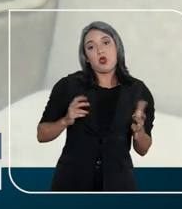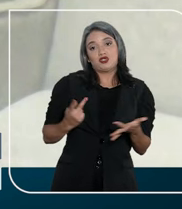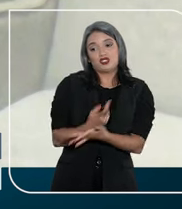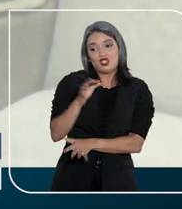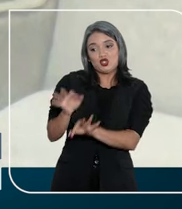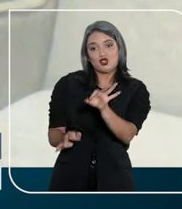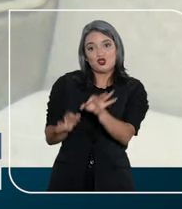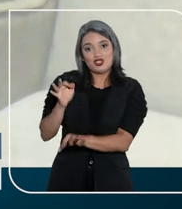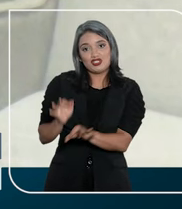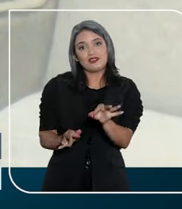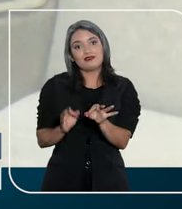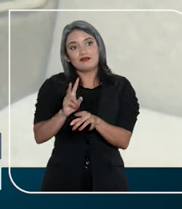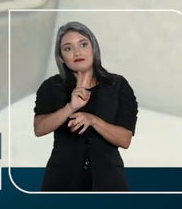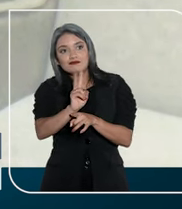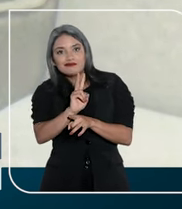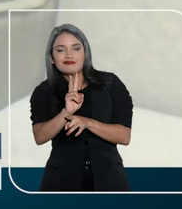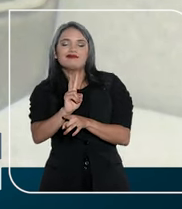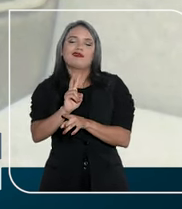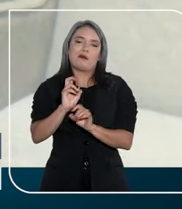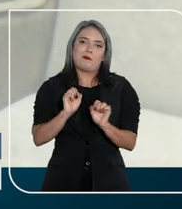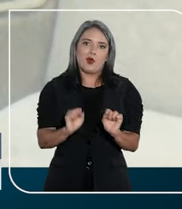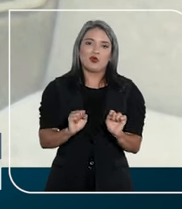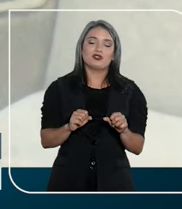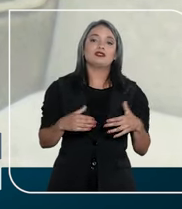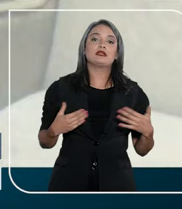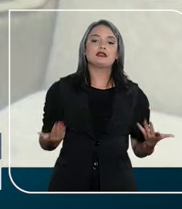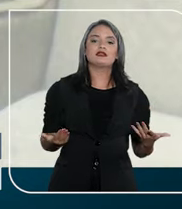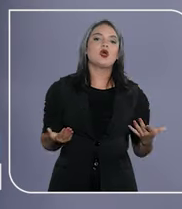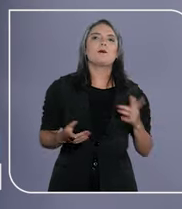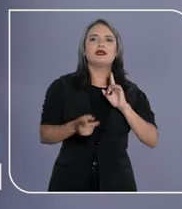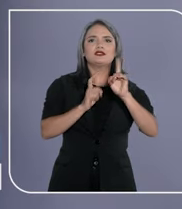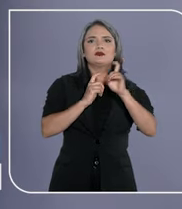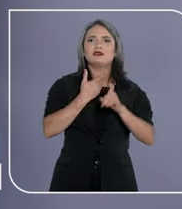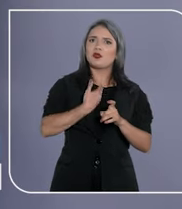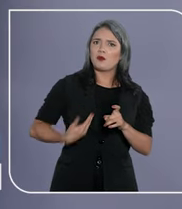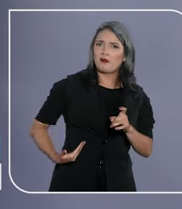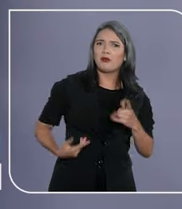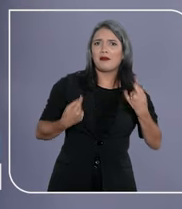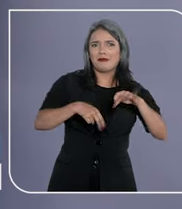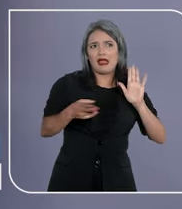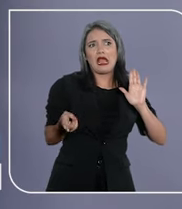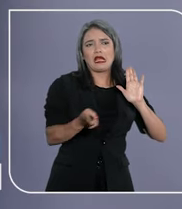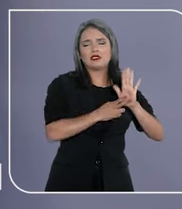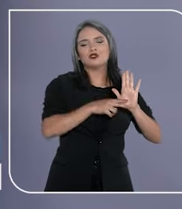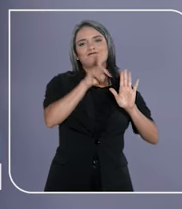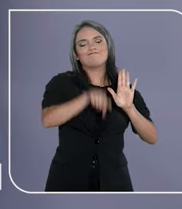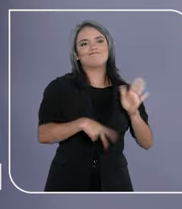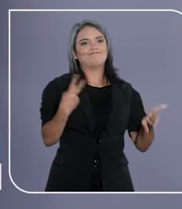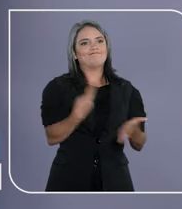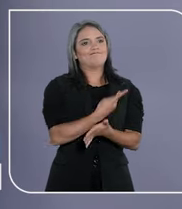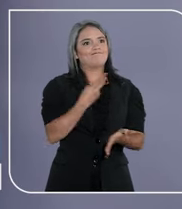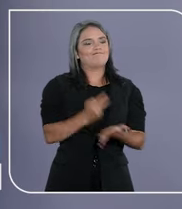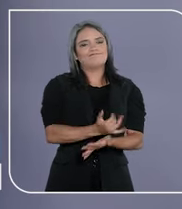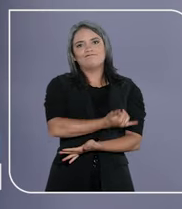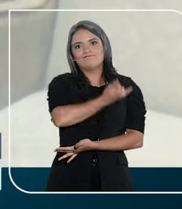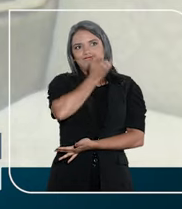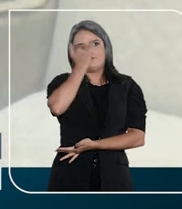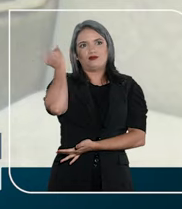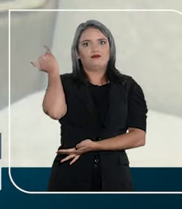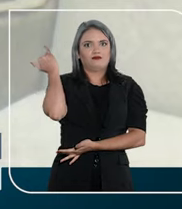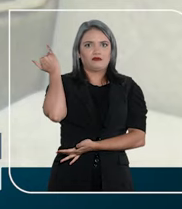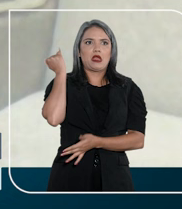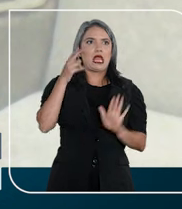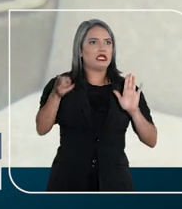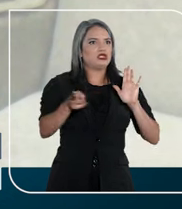deveria reconhecer, a partir de uma provocação no âmbito administrativo, aquele erro, aquele equívoco. E